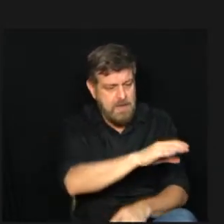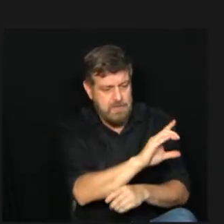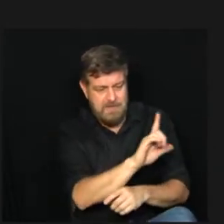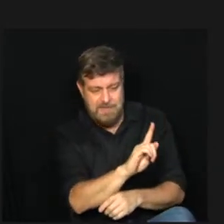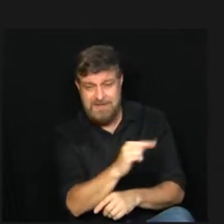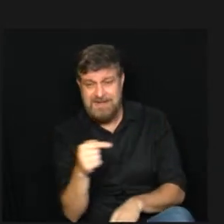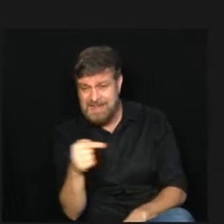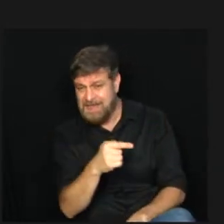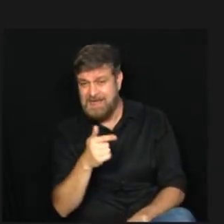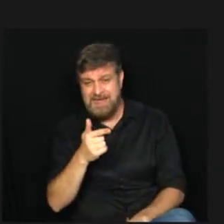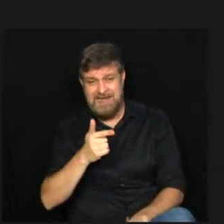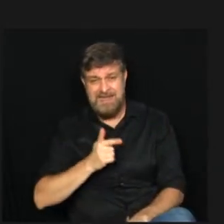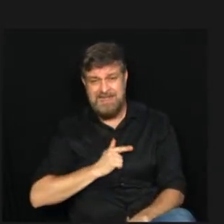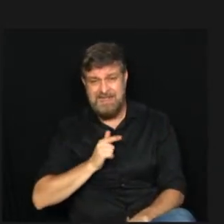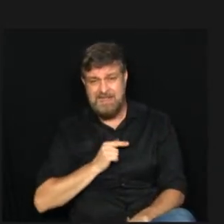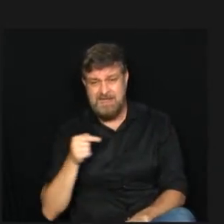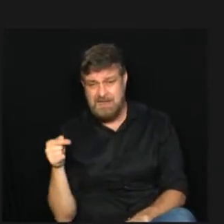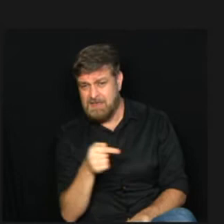demanda